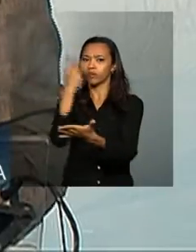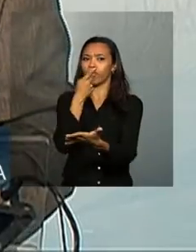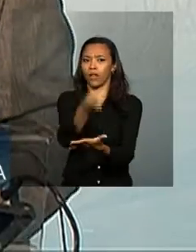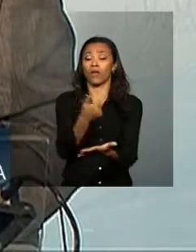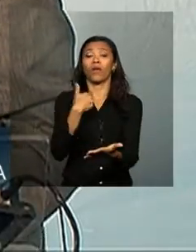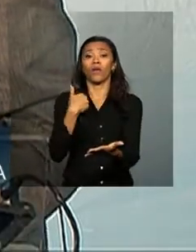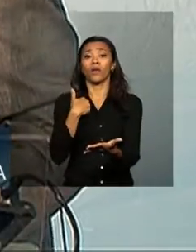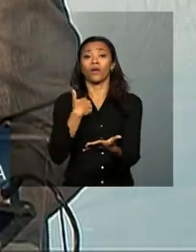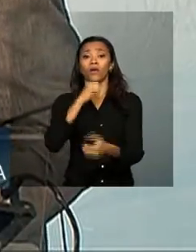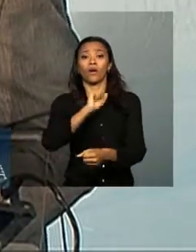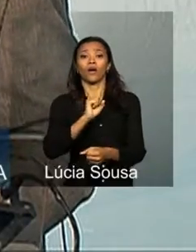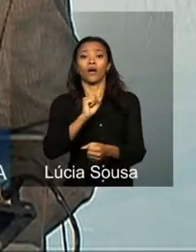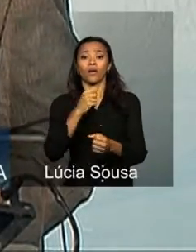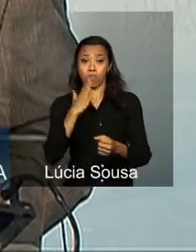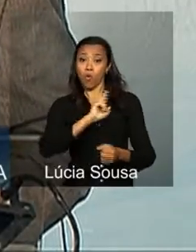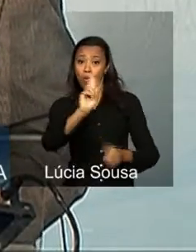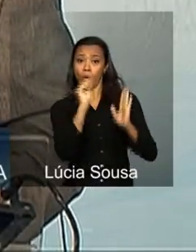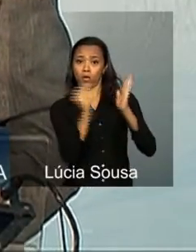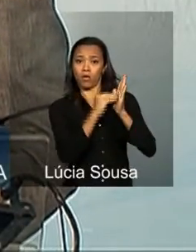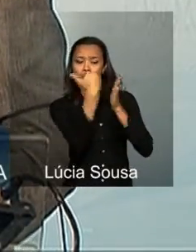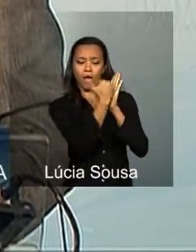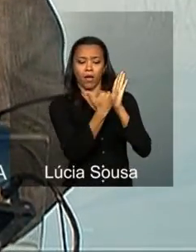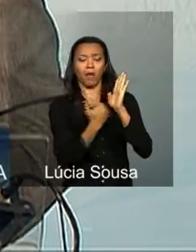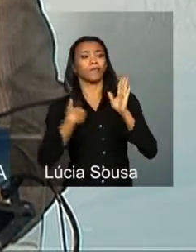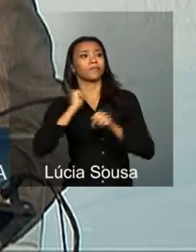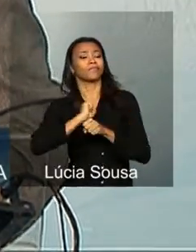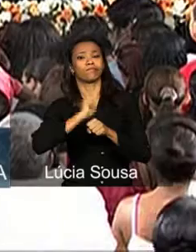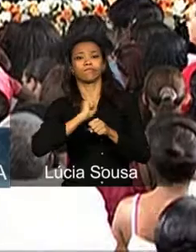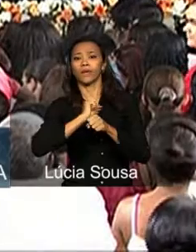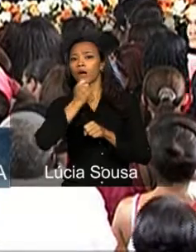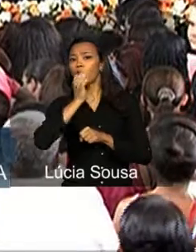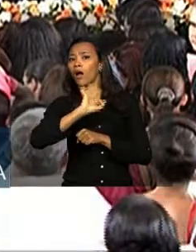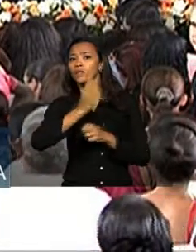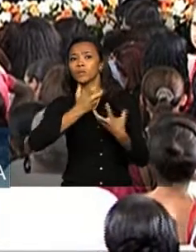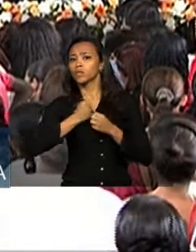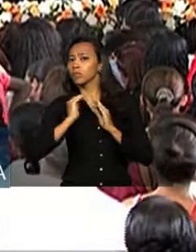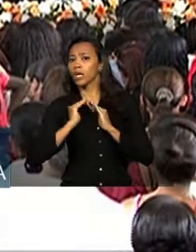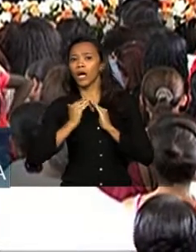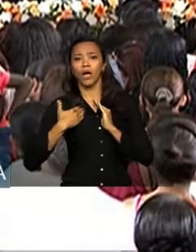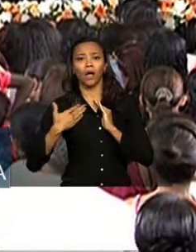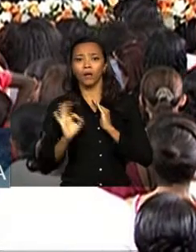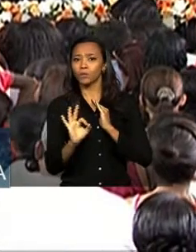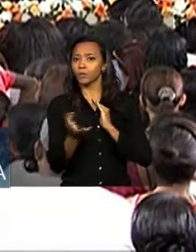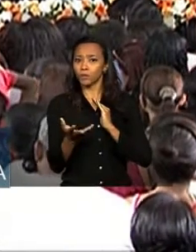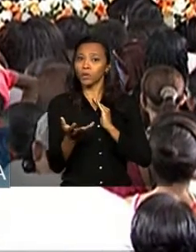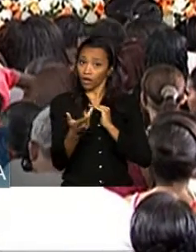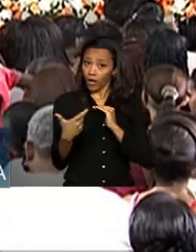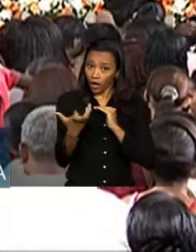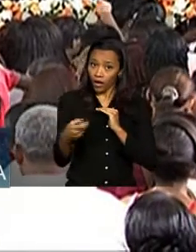no cadastro, mas ainda não recebi a minha casa. Essas pessoas querem receber a casa, como vocês estão